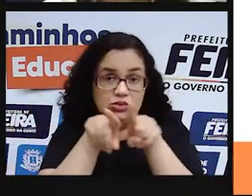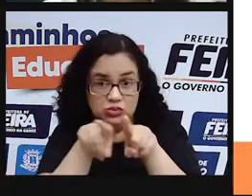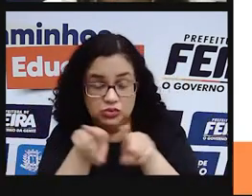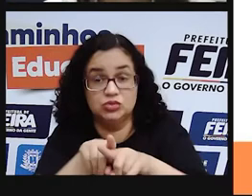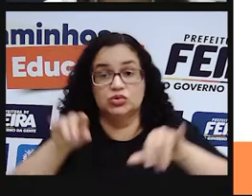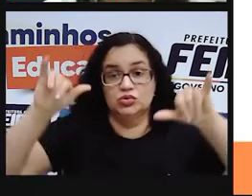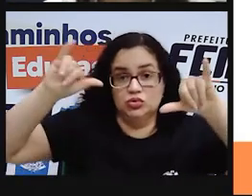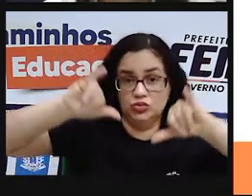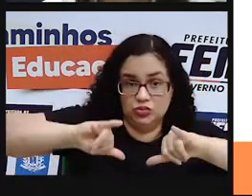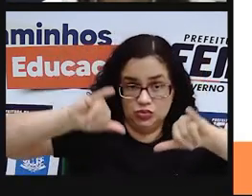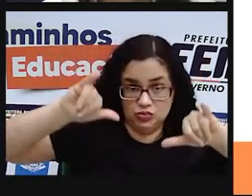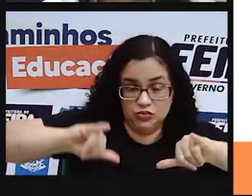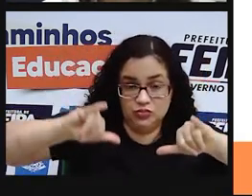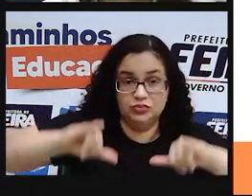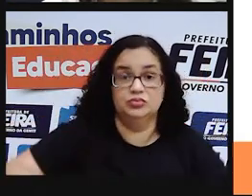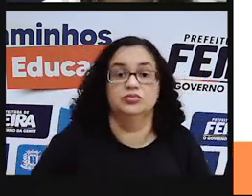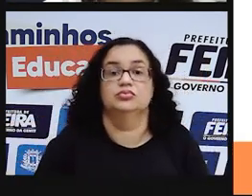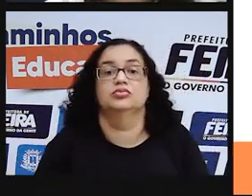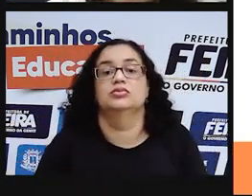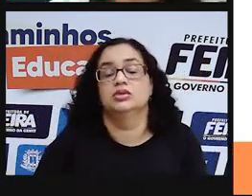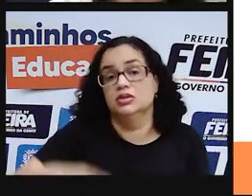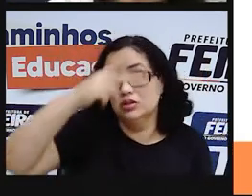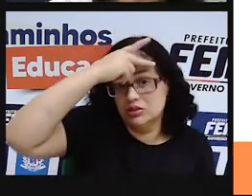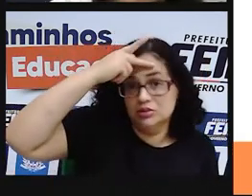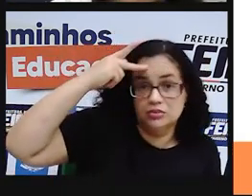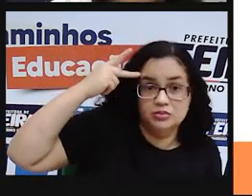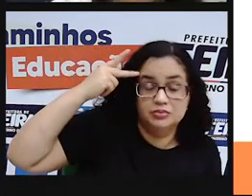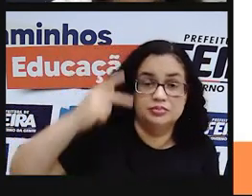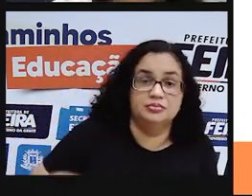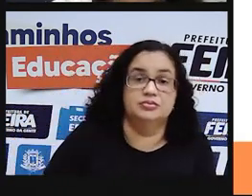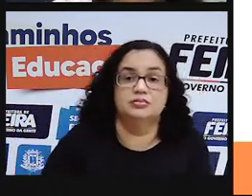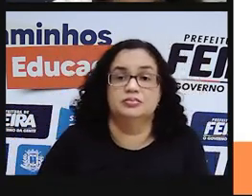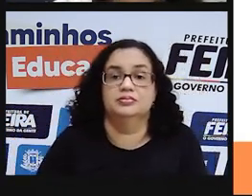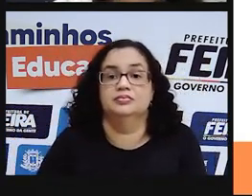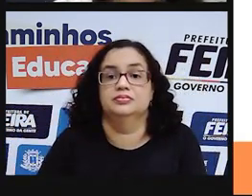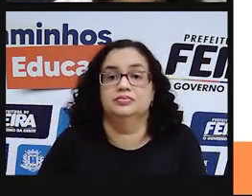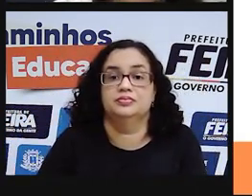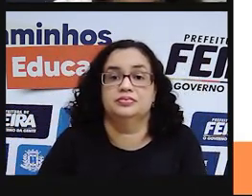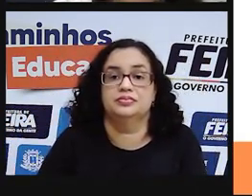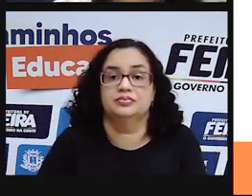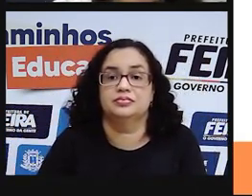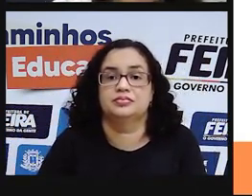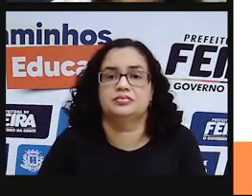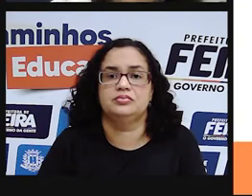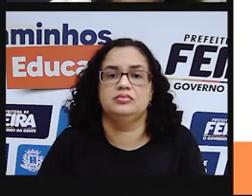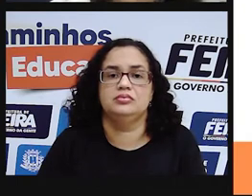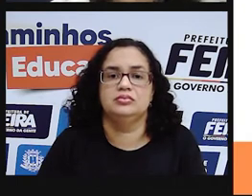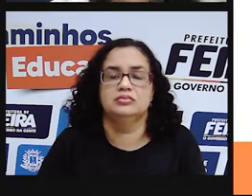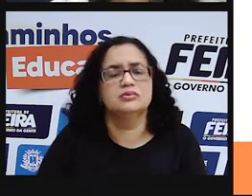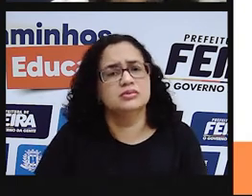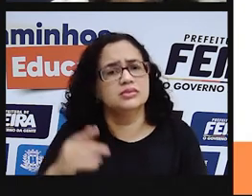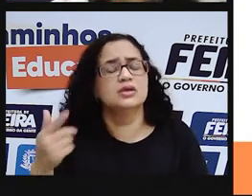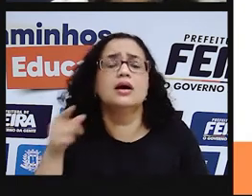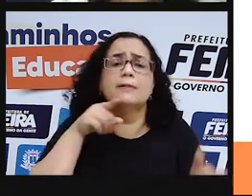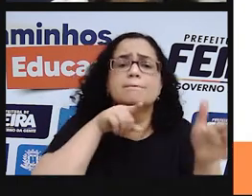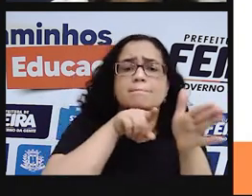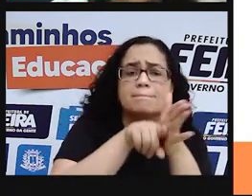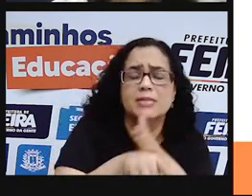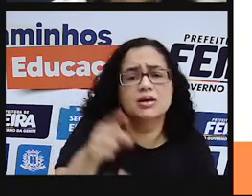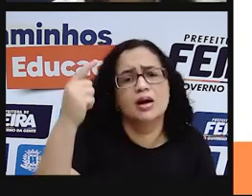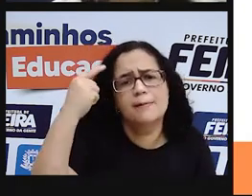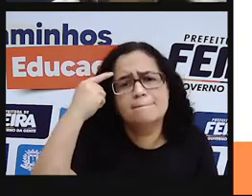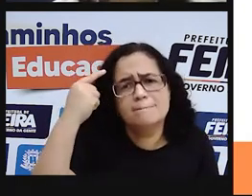sofrem com a degradação pelas ações do homem E aí Oi e aí a gente